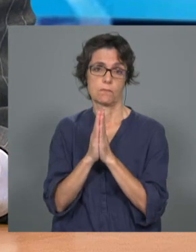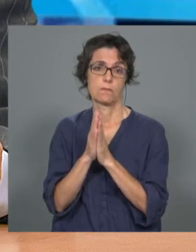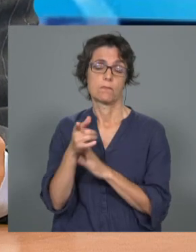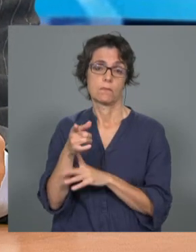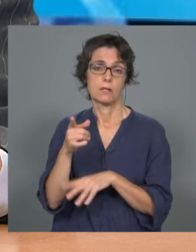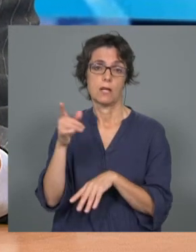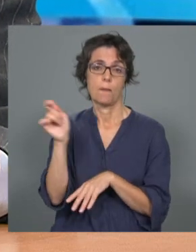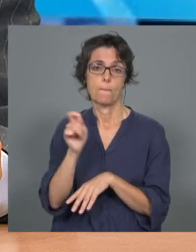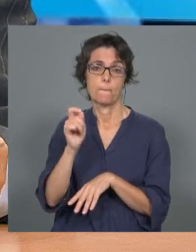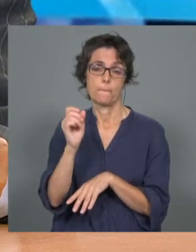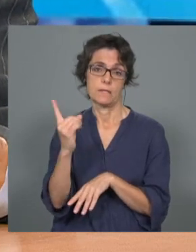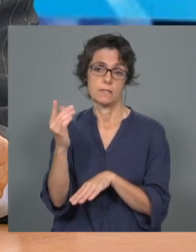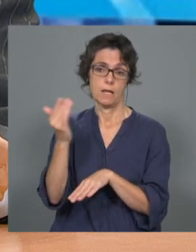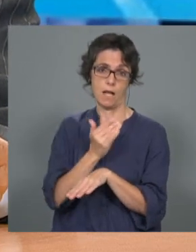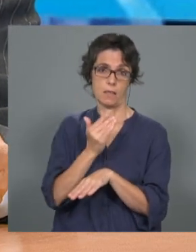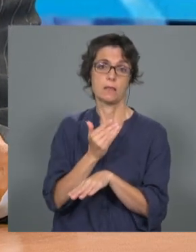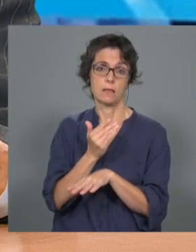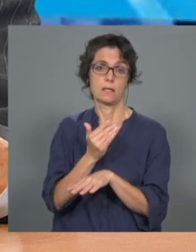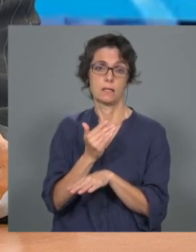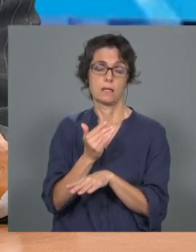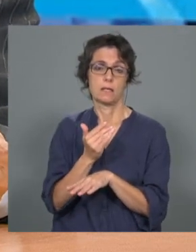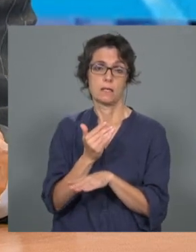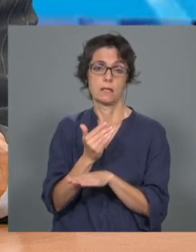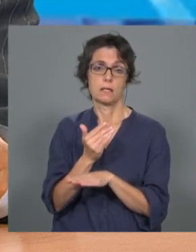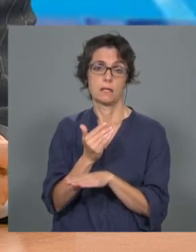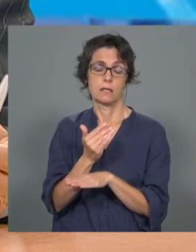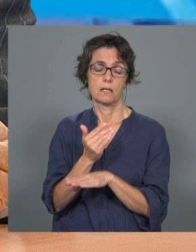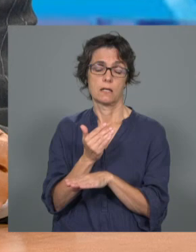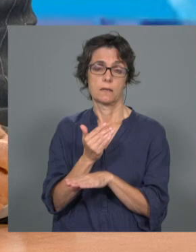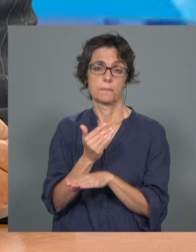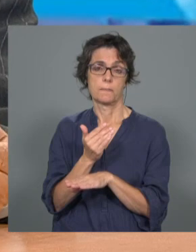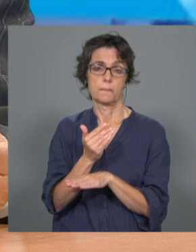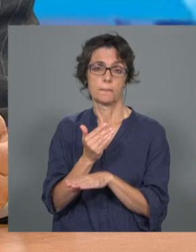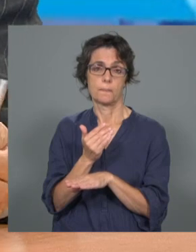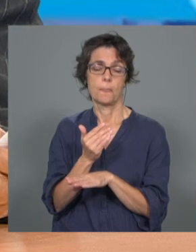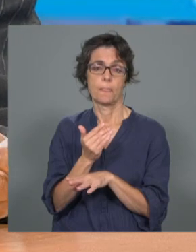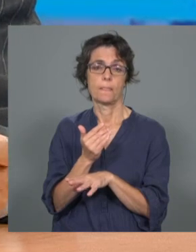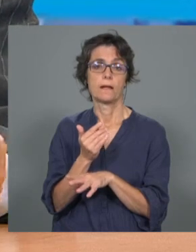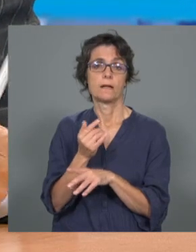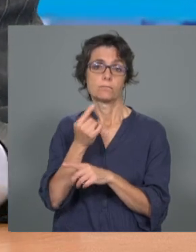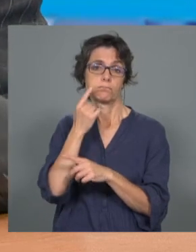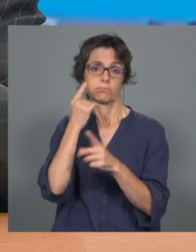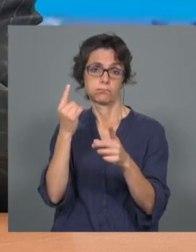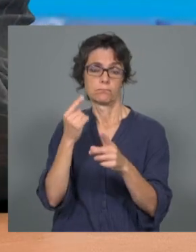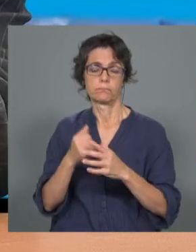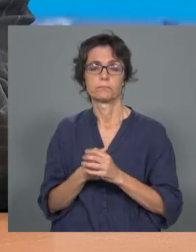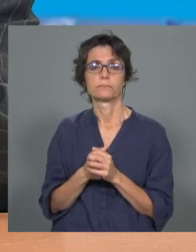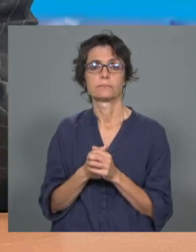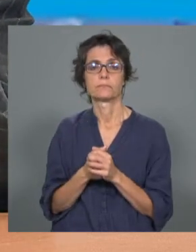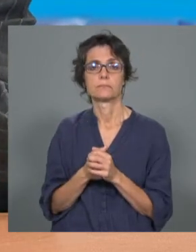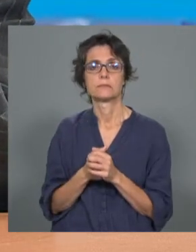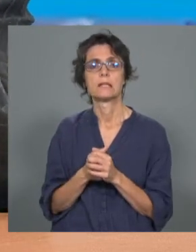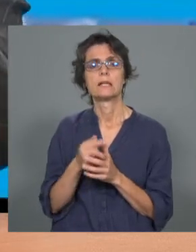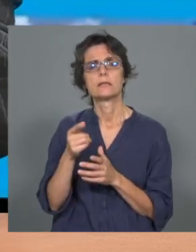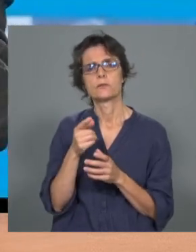meses antes daquele que há de vir, daquele que ele vem anunciar, ele nasce, para fazer um bocadinho